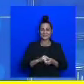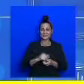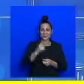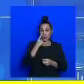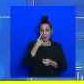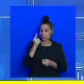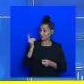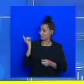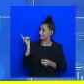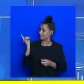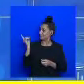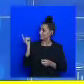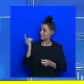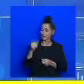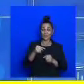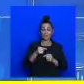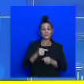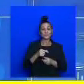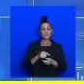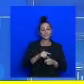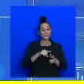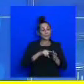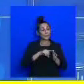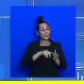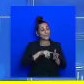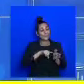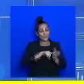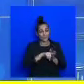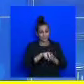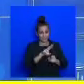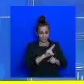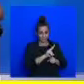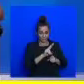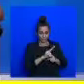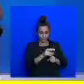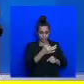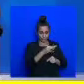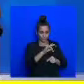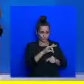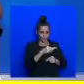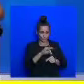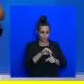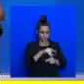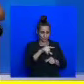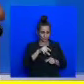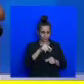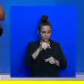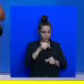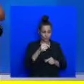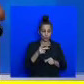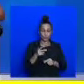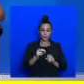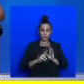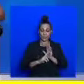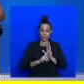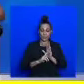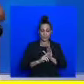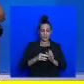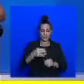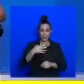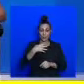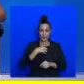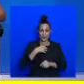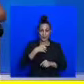Saindo no detalhe para você, agora eu confirmo com as nossas auditoras populares que confirme que o número sorteado 12 representa o